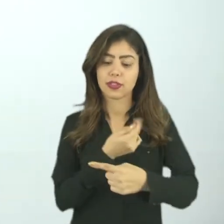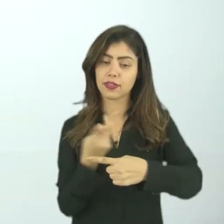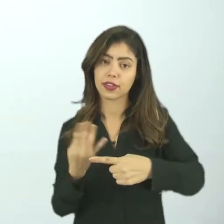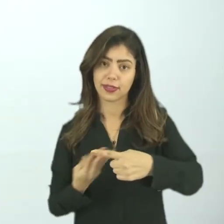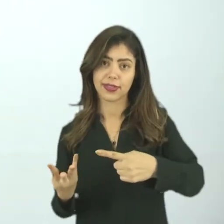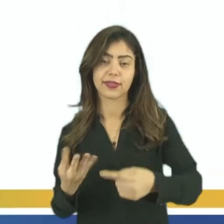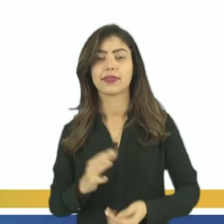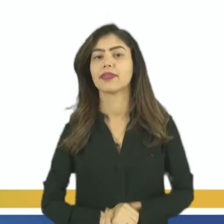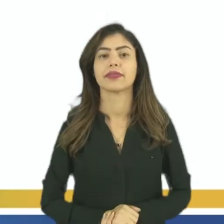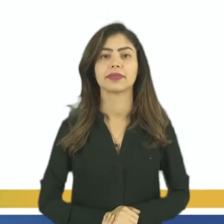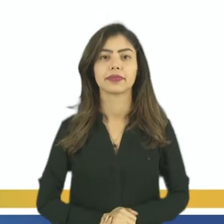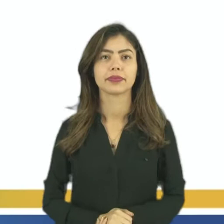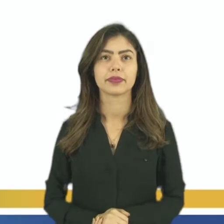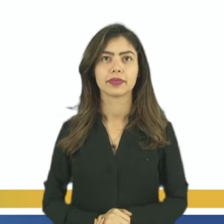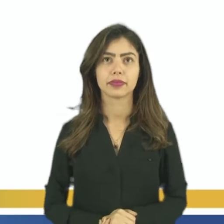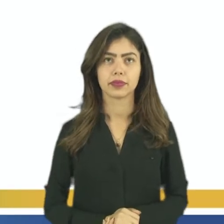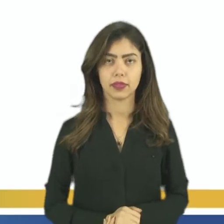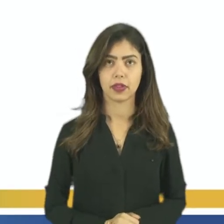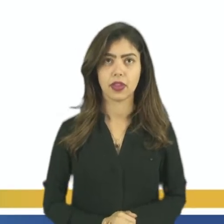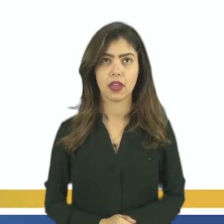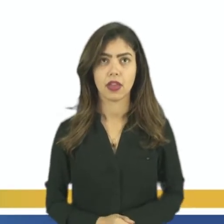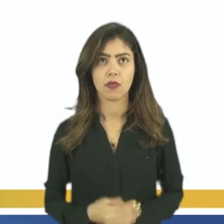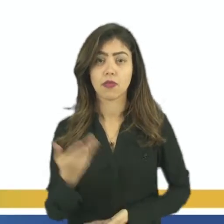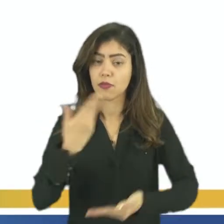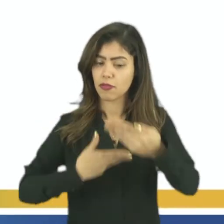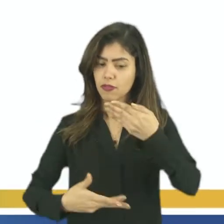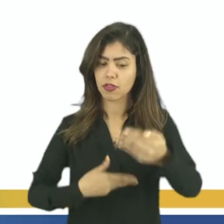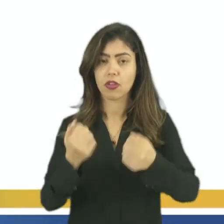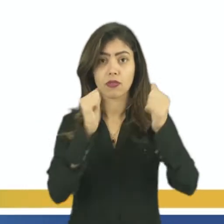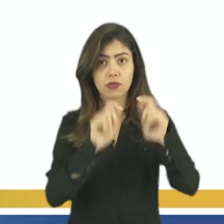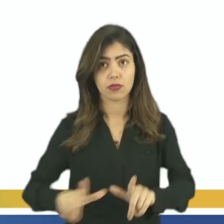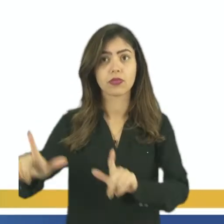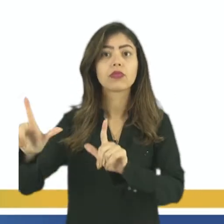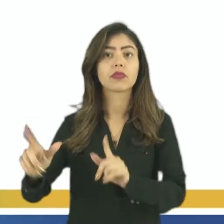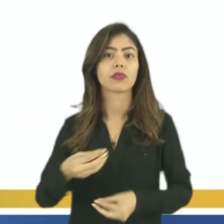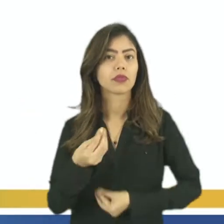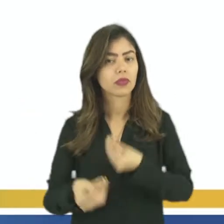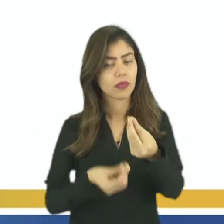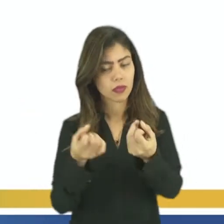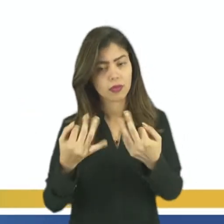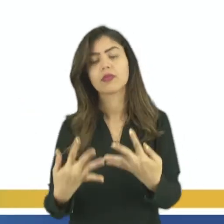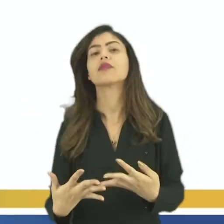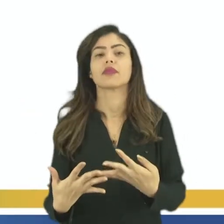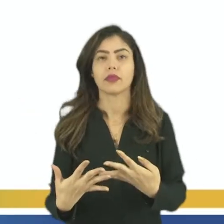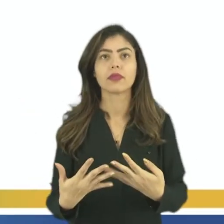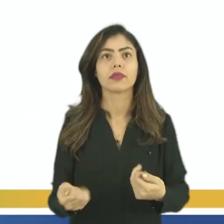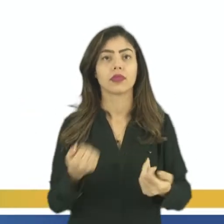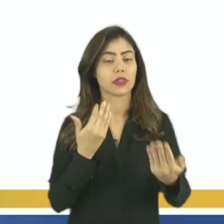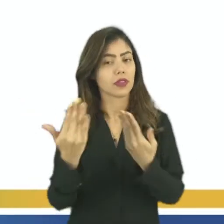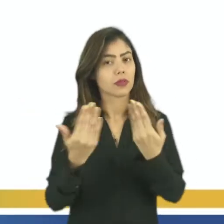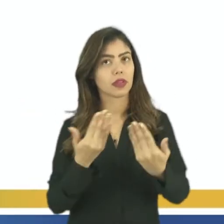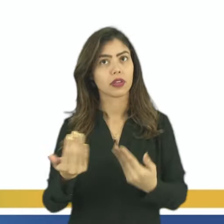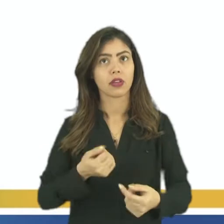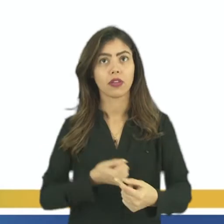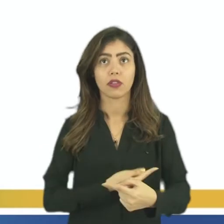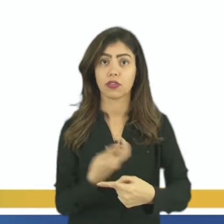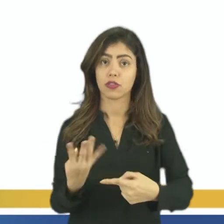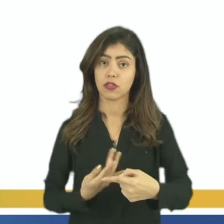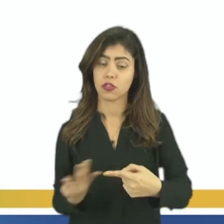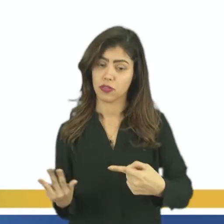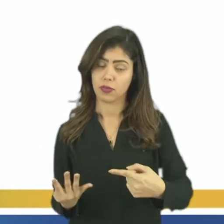vamos lá então vamos aqui compartilhar nossa slide certo como já disse nas nosso tema comparação e ordenação